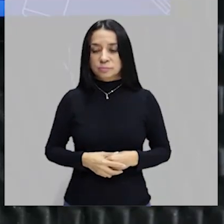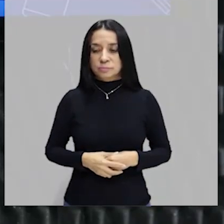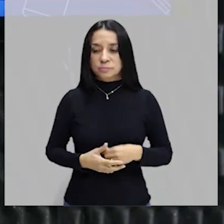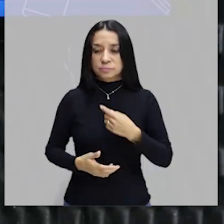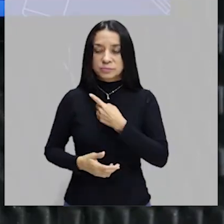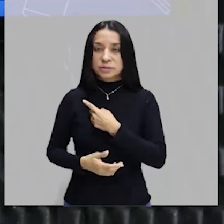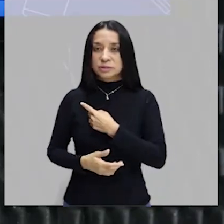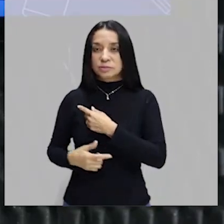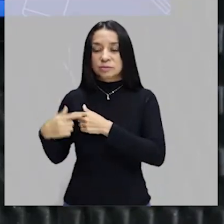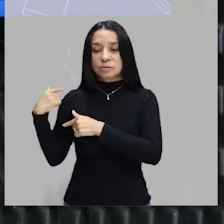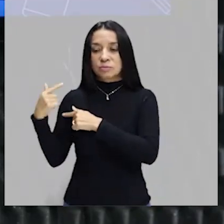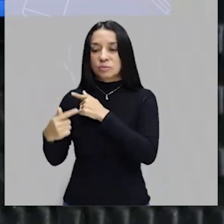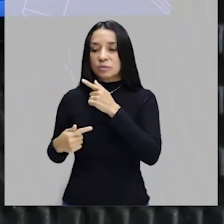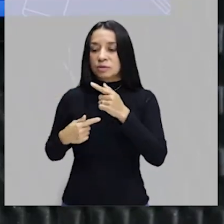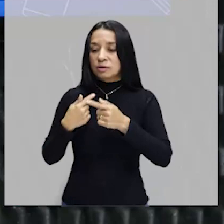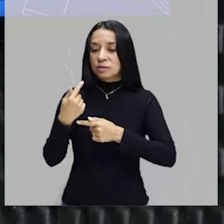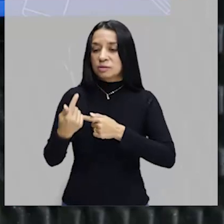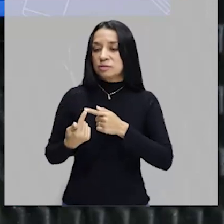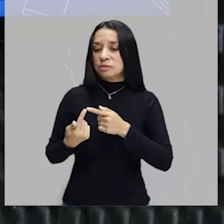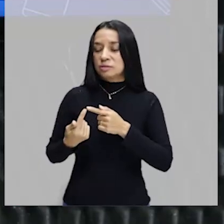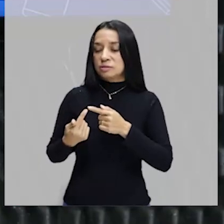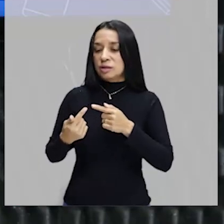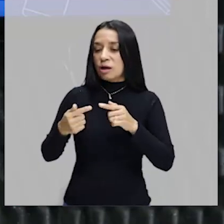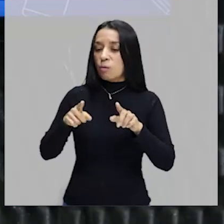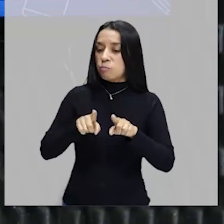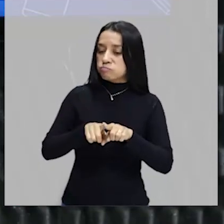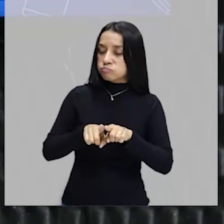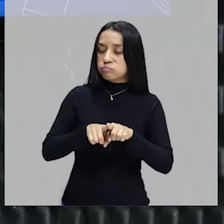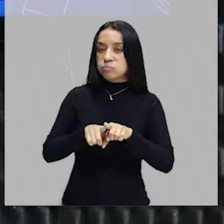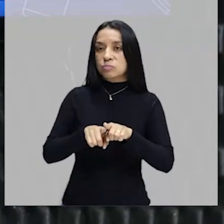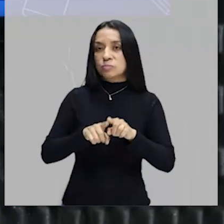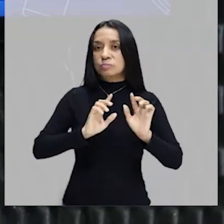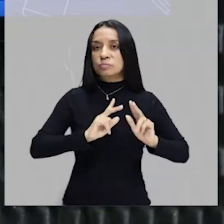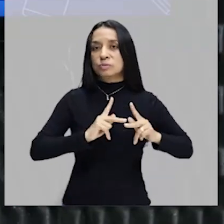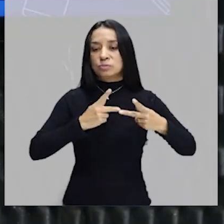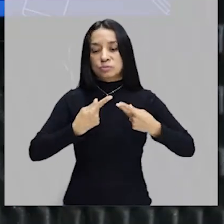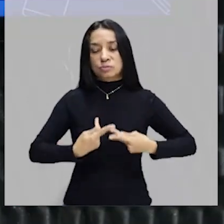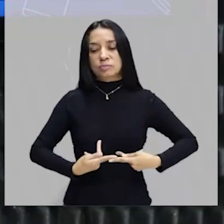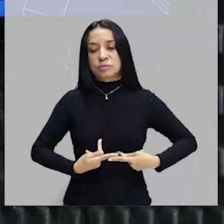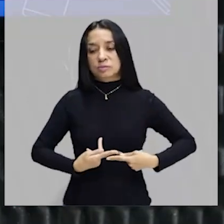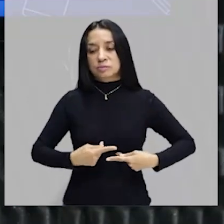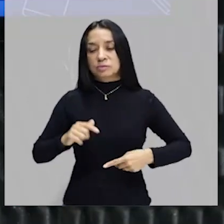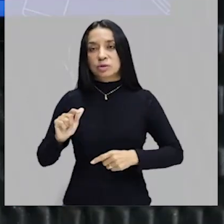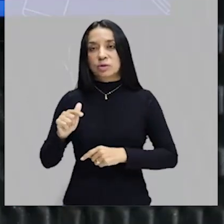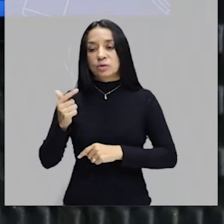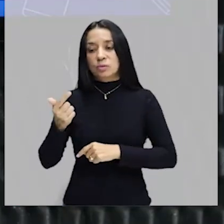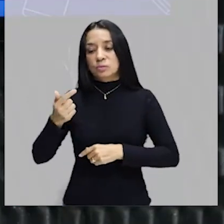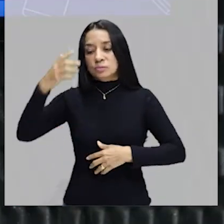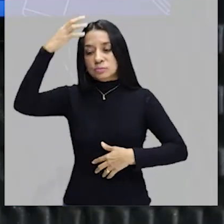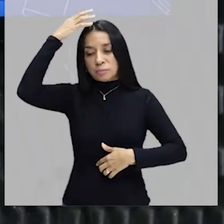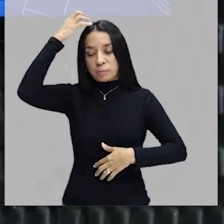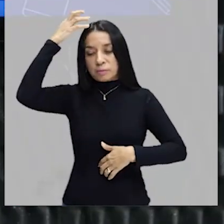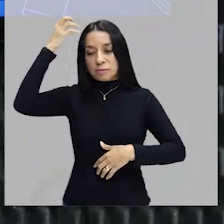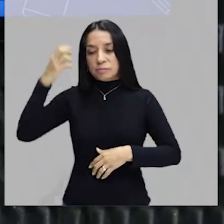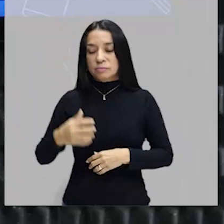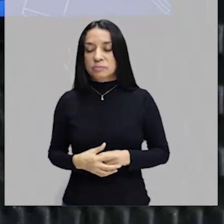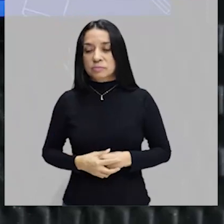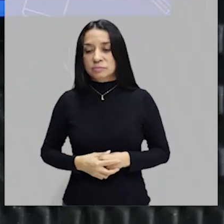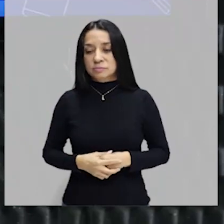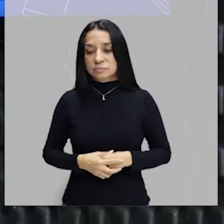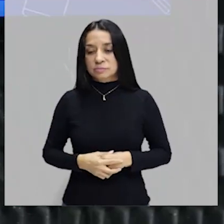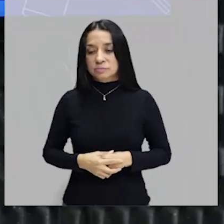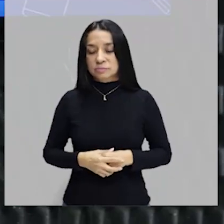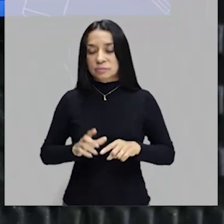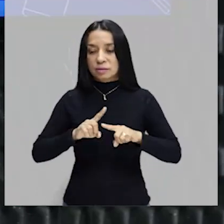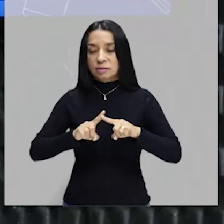seria um ancestral comum entre os humanos, tá? E os outros macacos. Mas